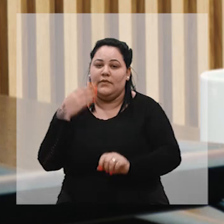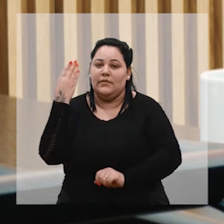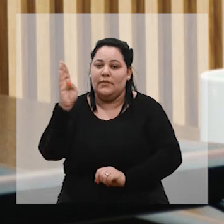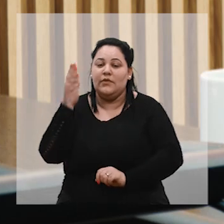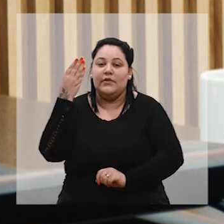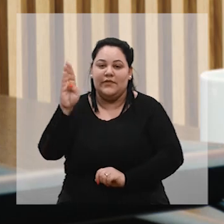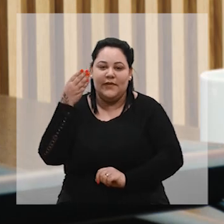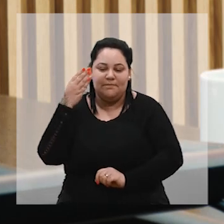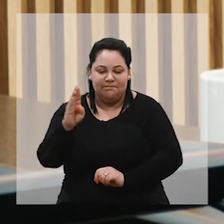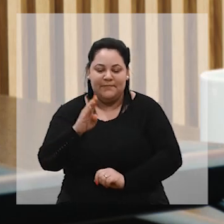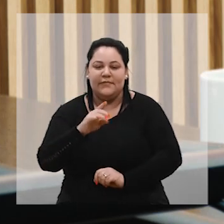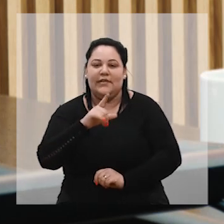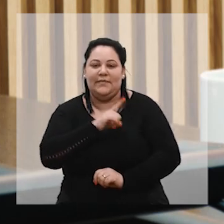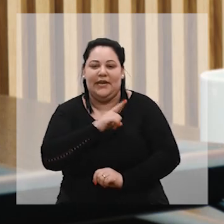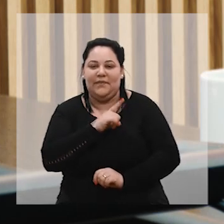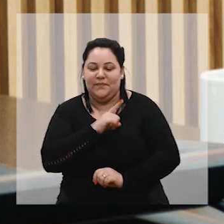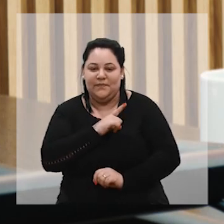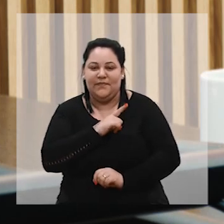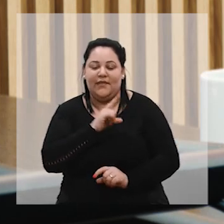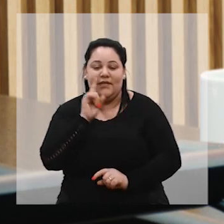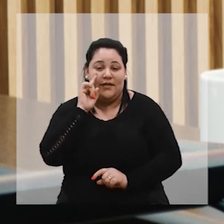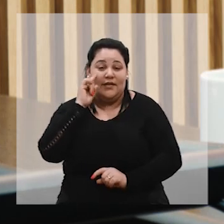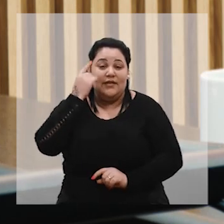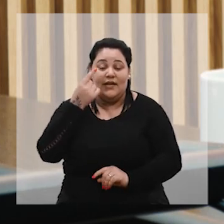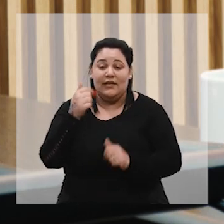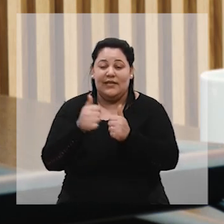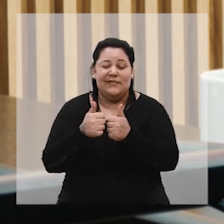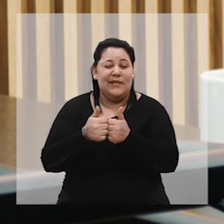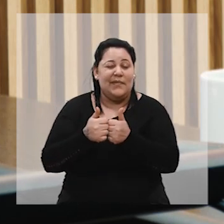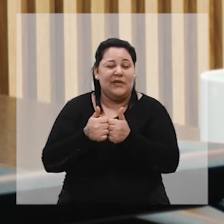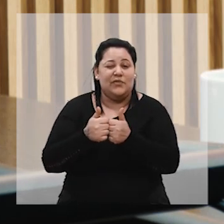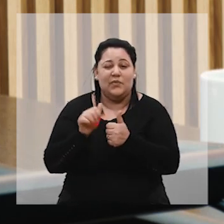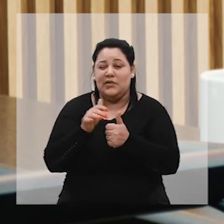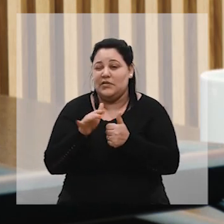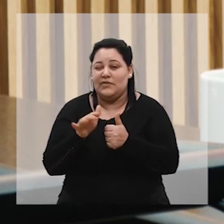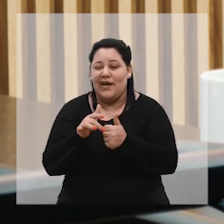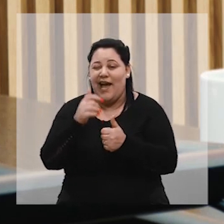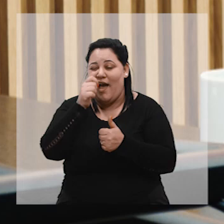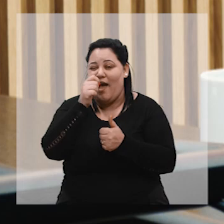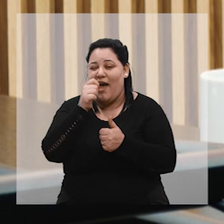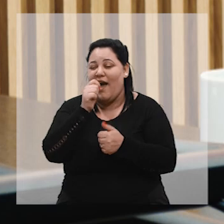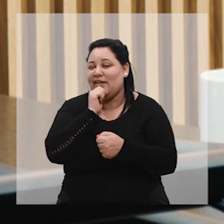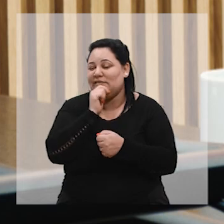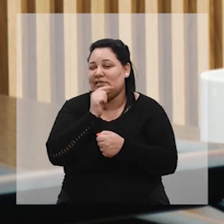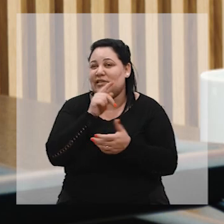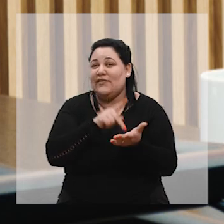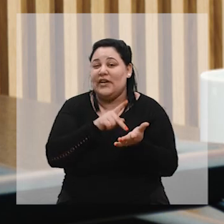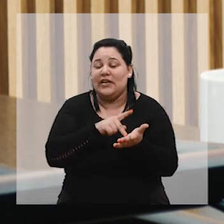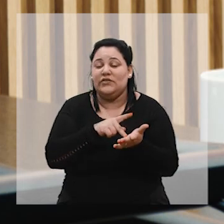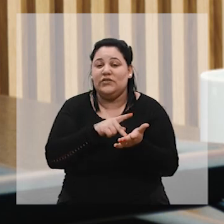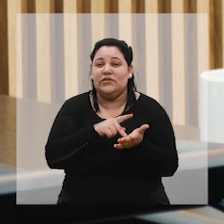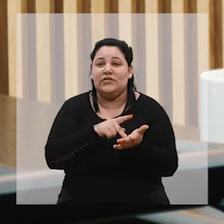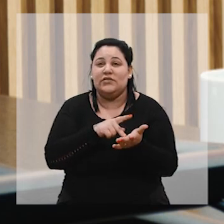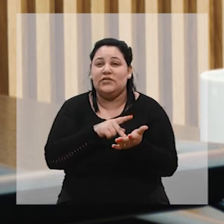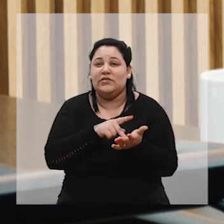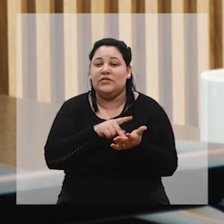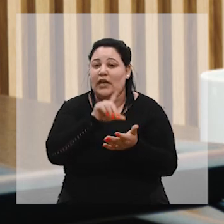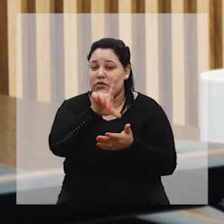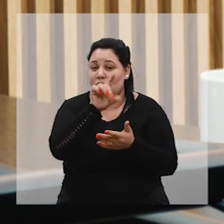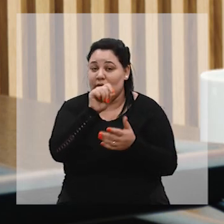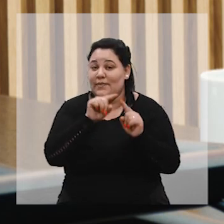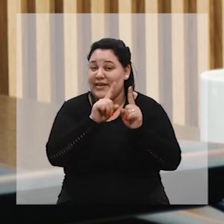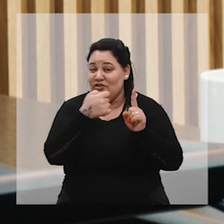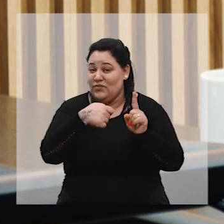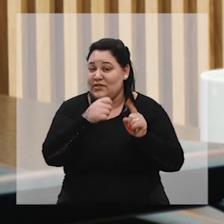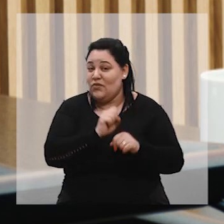Bolívia. A ideia, cara, é ser uma data próxima, tá? Não tá definido ainda. Na verdade, ele tá